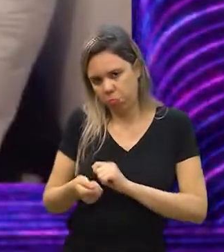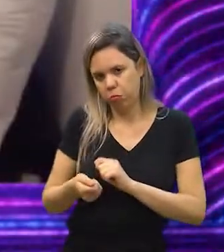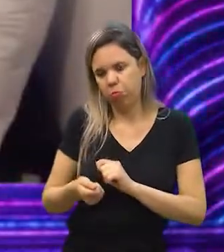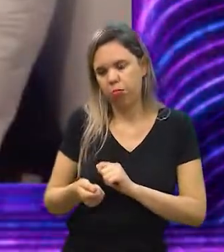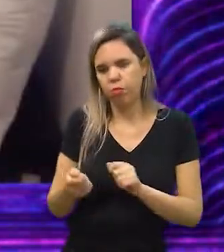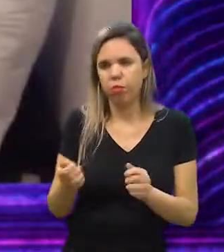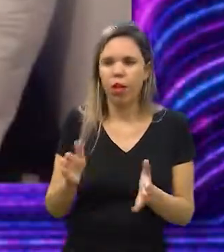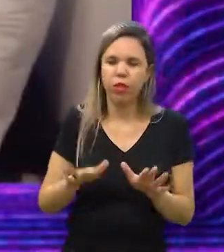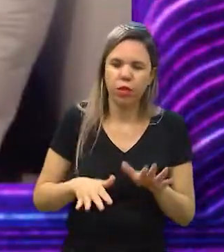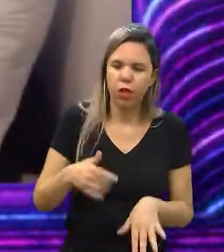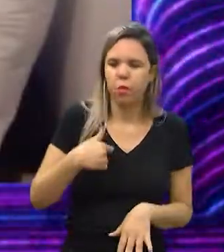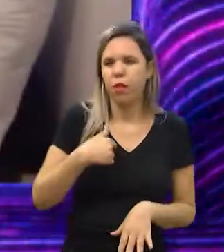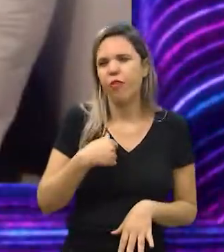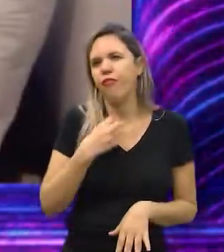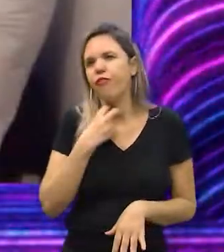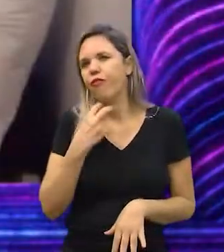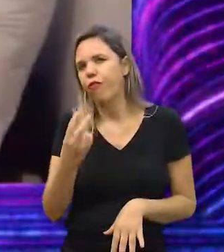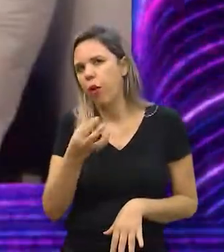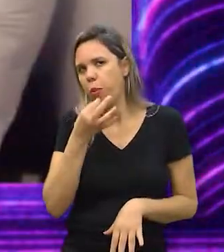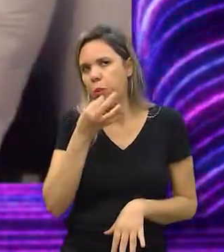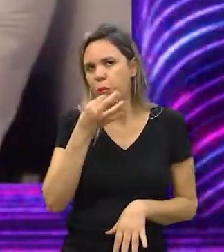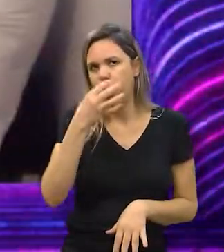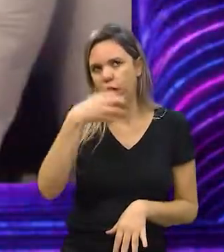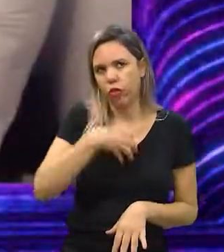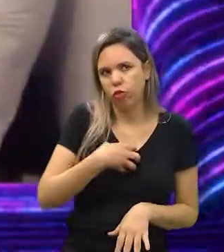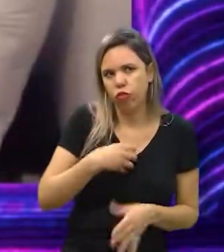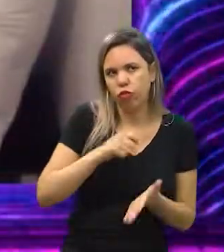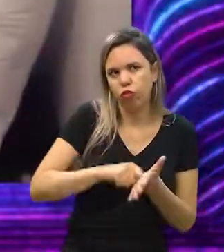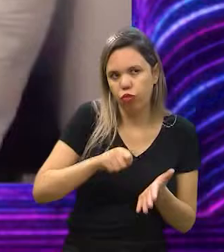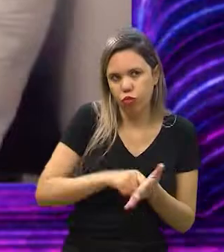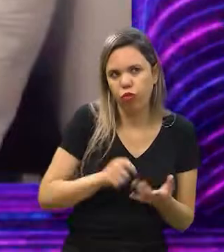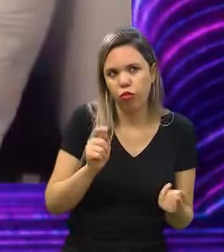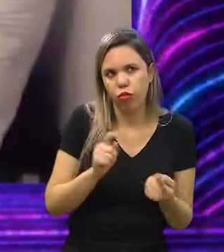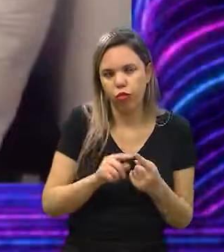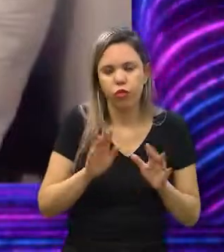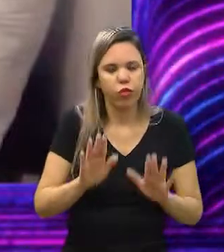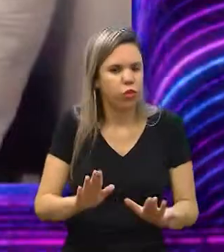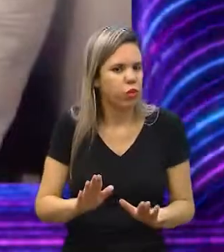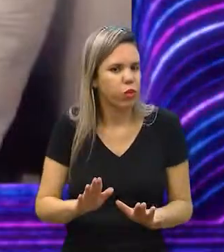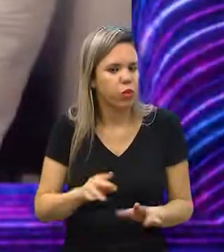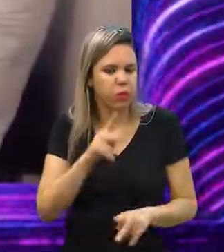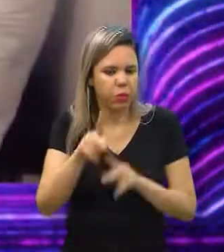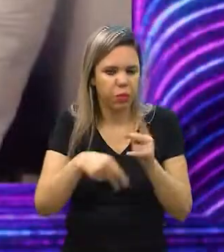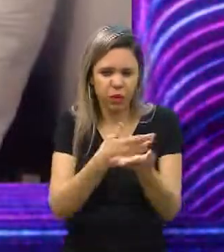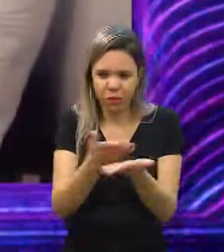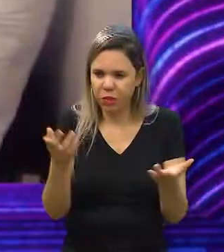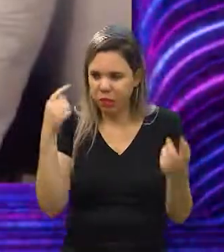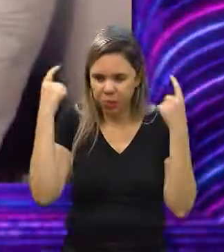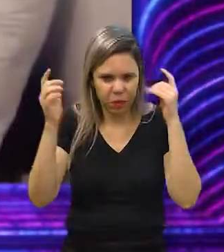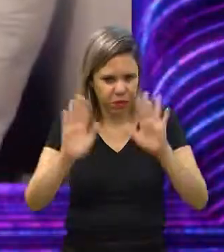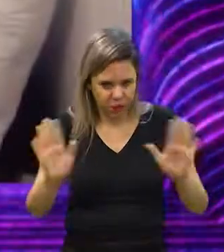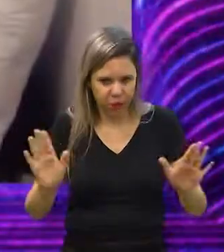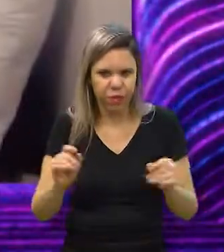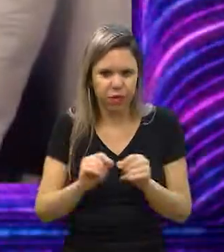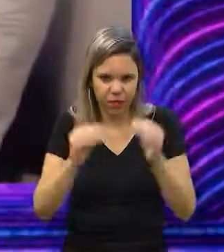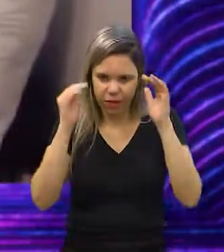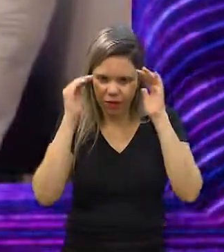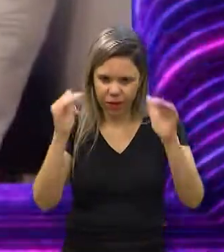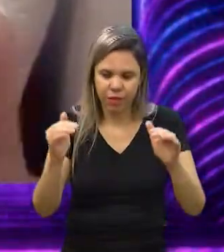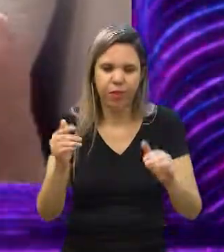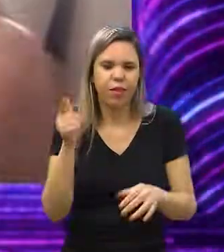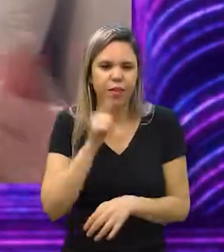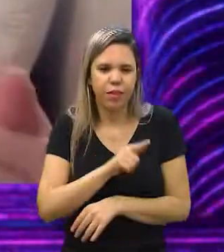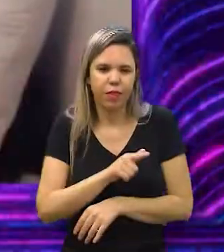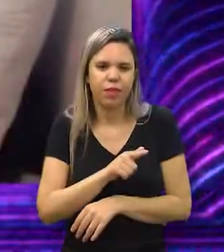eu acabo perdendo um pouco a minha voz, né, o meu tom de escritora nesse sentido. Mas, para os leitores, não se preocupem. Ela